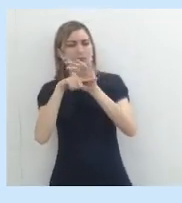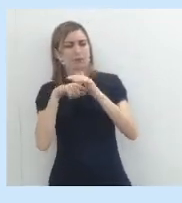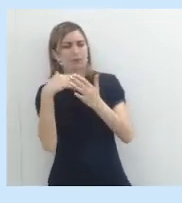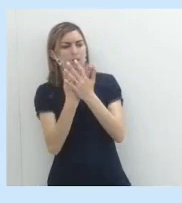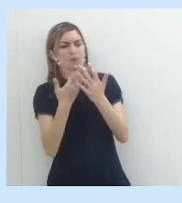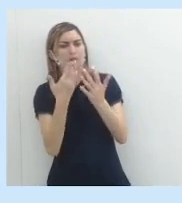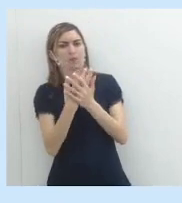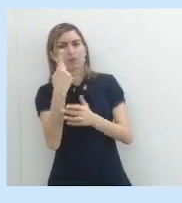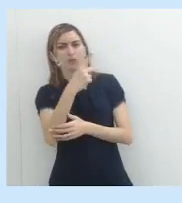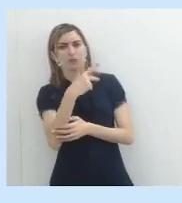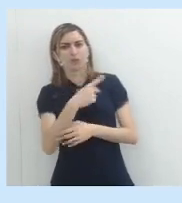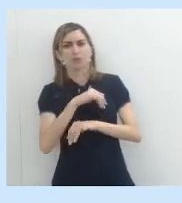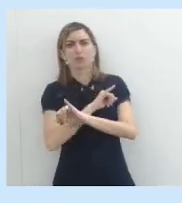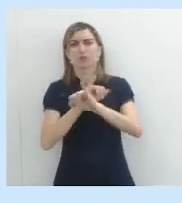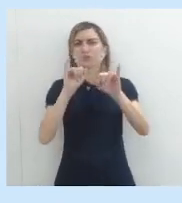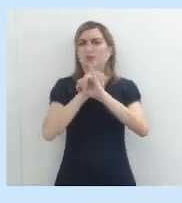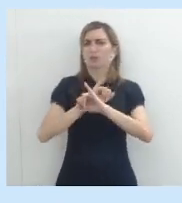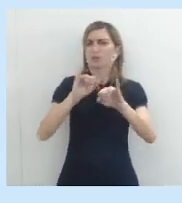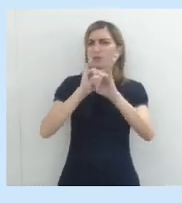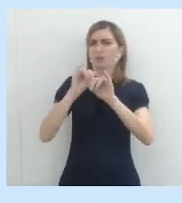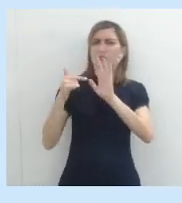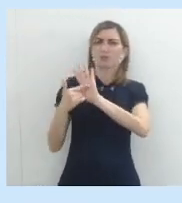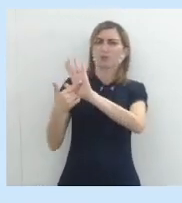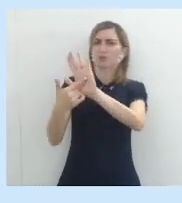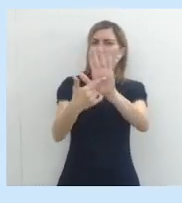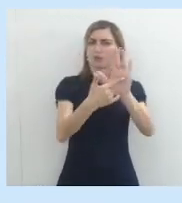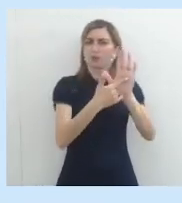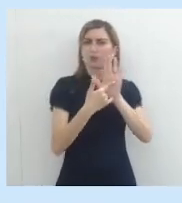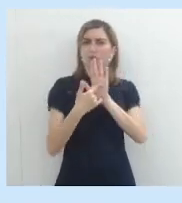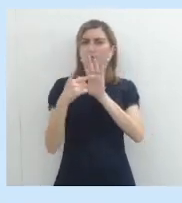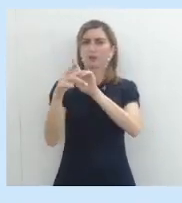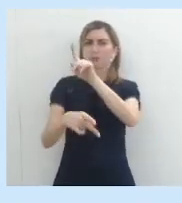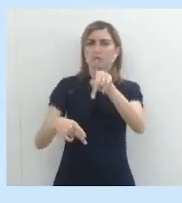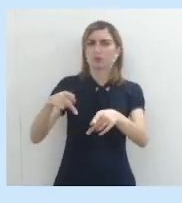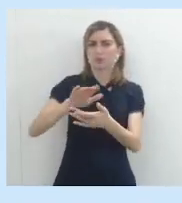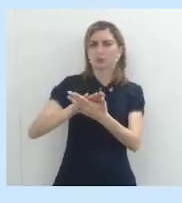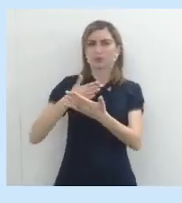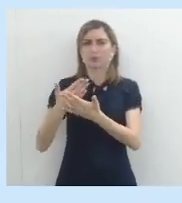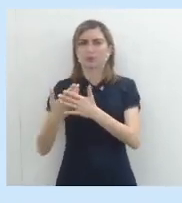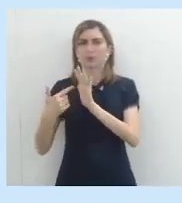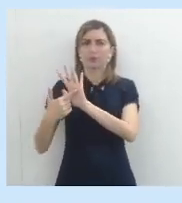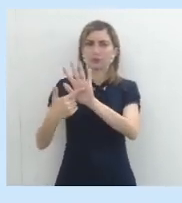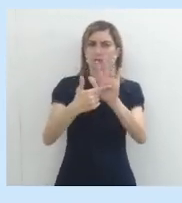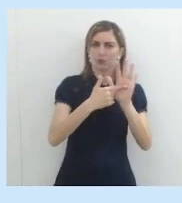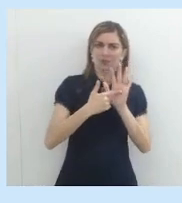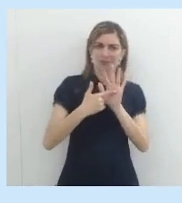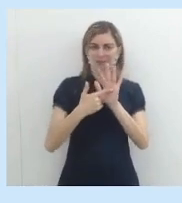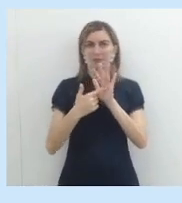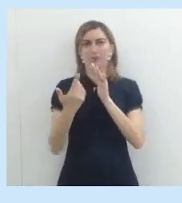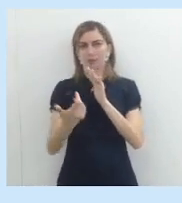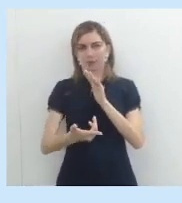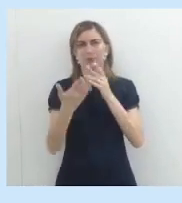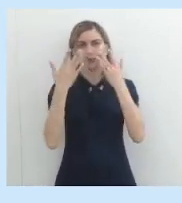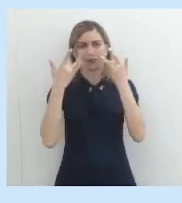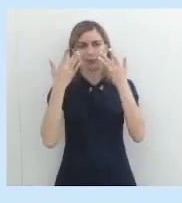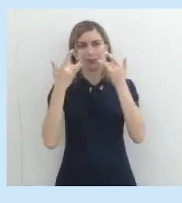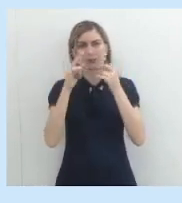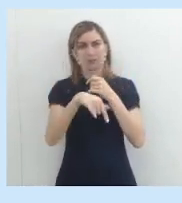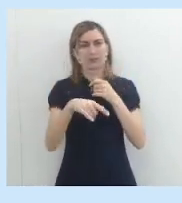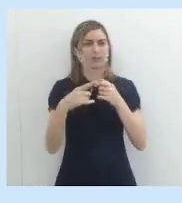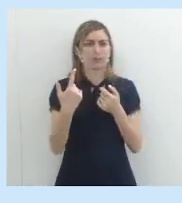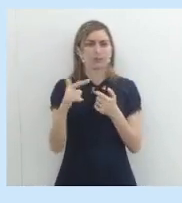ela, comunicar, né, com o público, mostrar, apresentar, interpretar também e expor, né? Então, assim, o museu ele vai ter isso, ele não tem fins